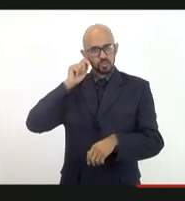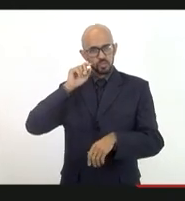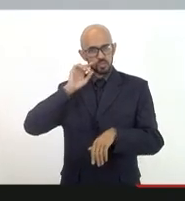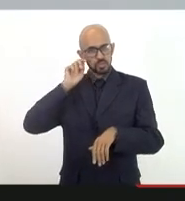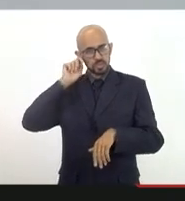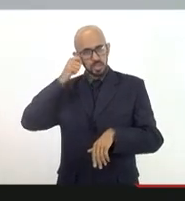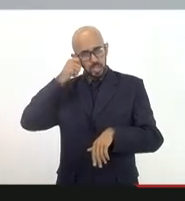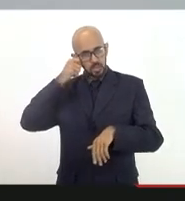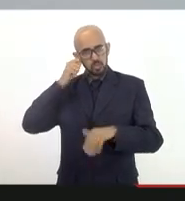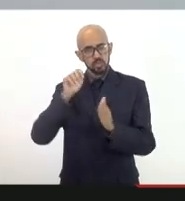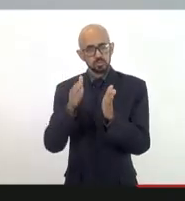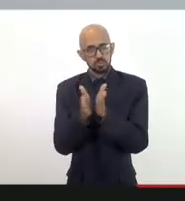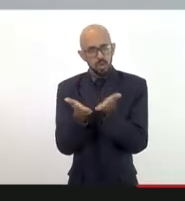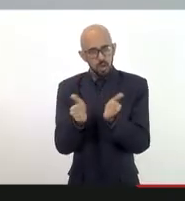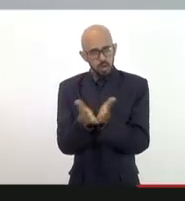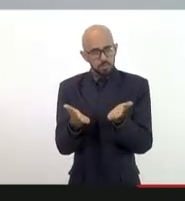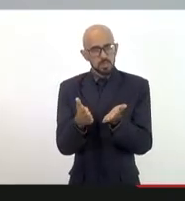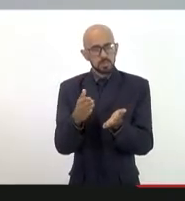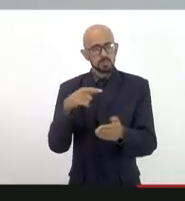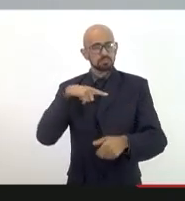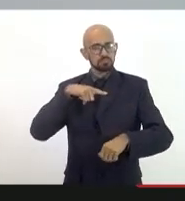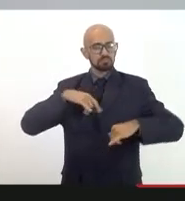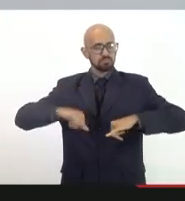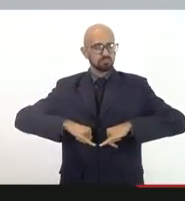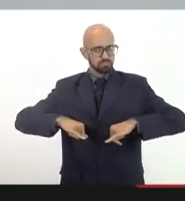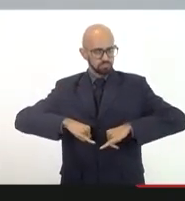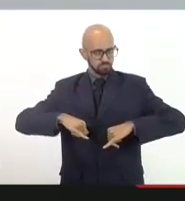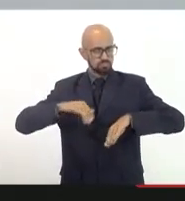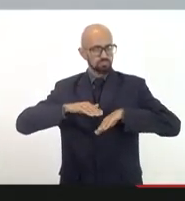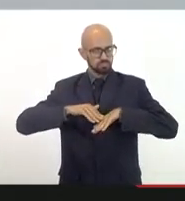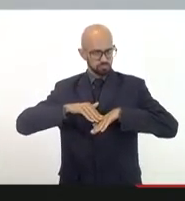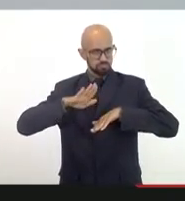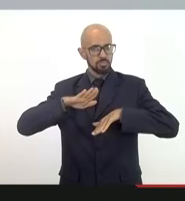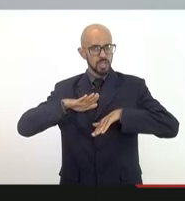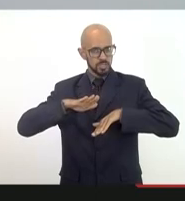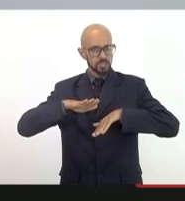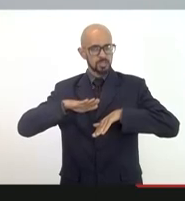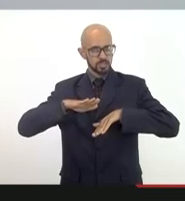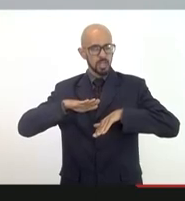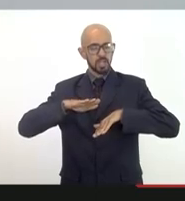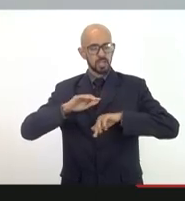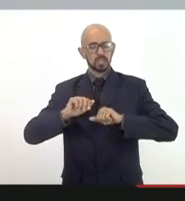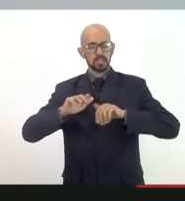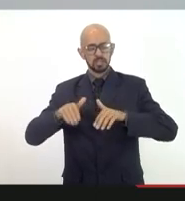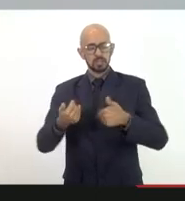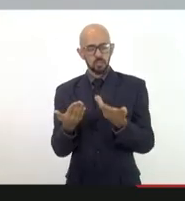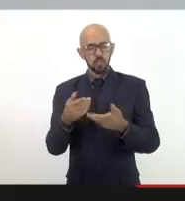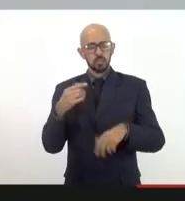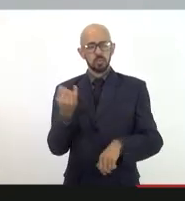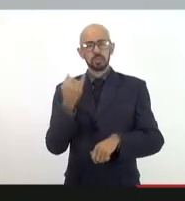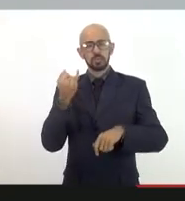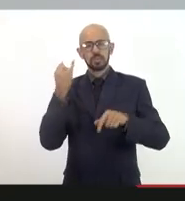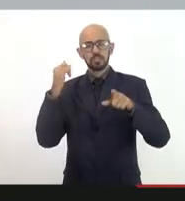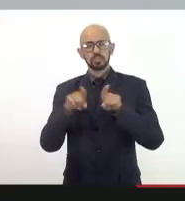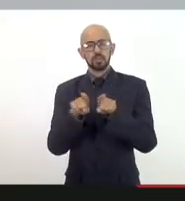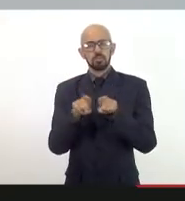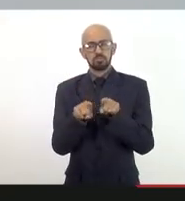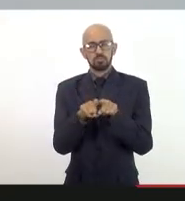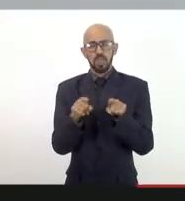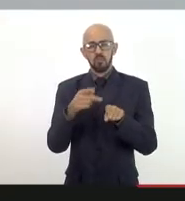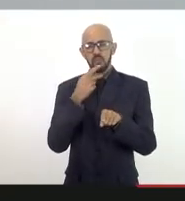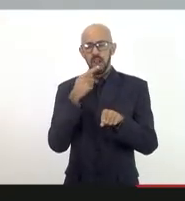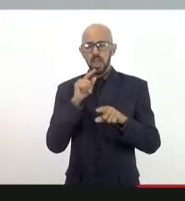entre a pobreza, né, e a origem étnico-racial no Brasil. Então, é muito importante também envolver. A gente tem um